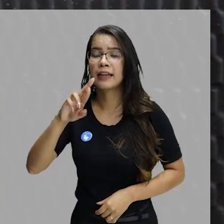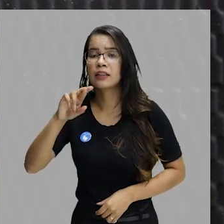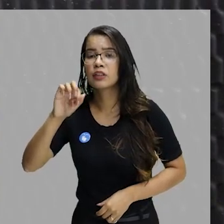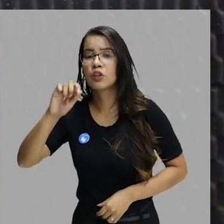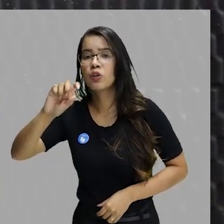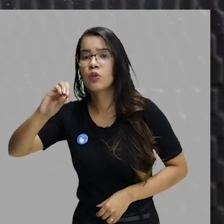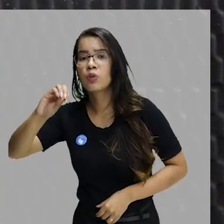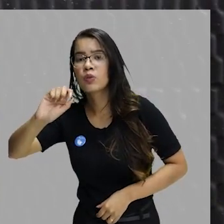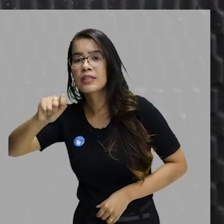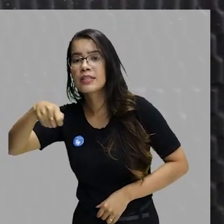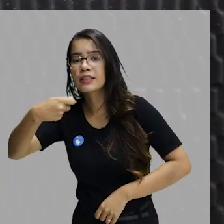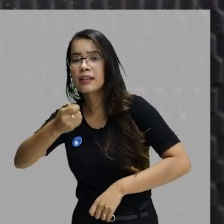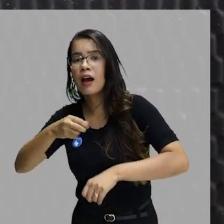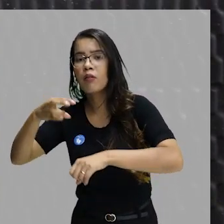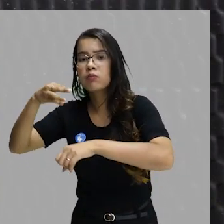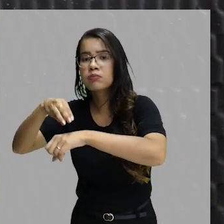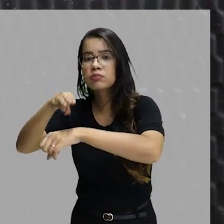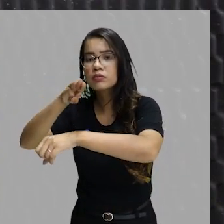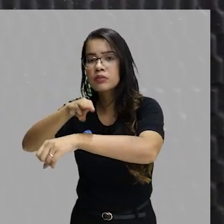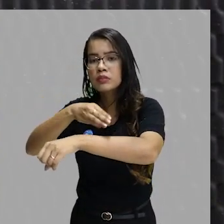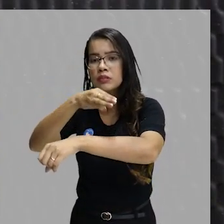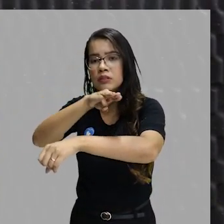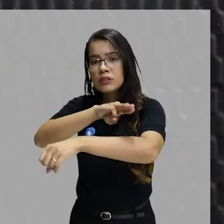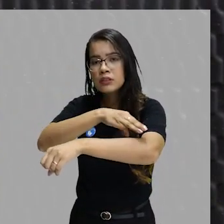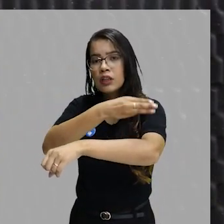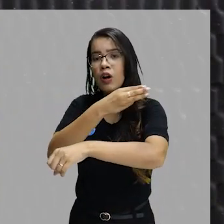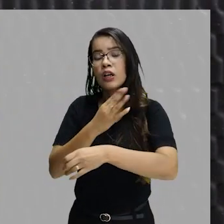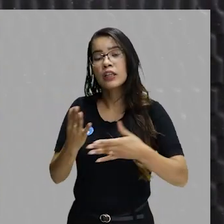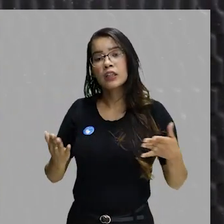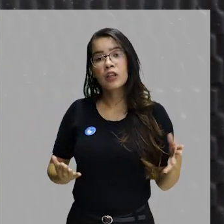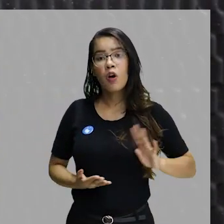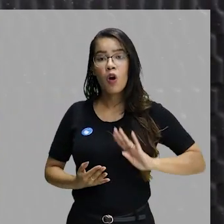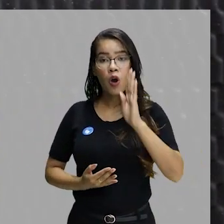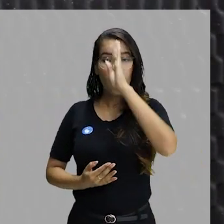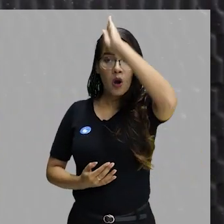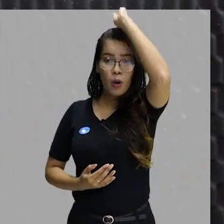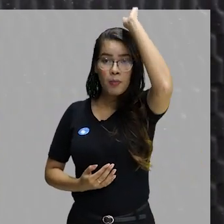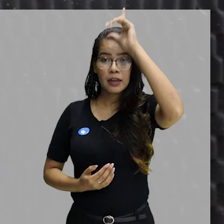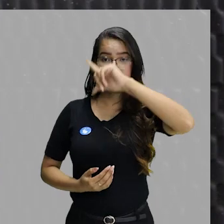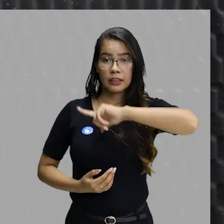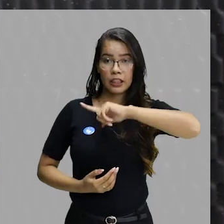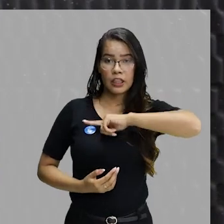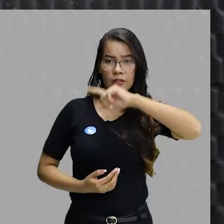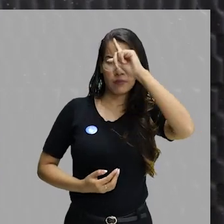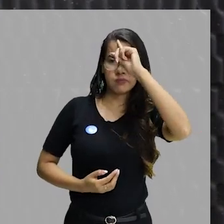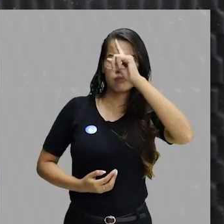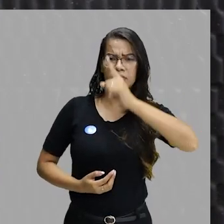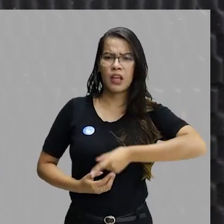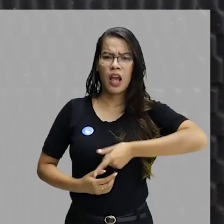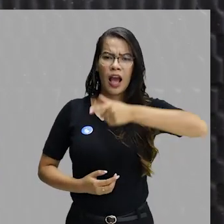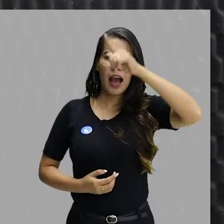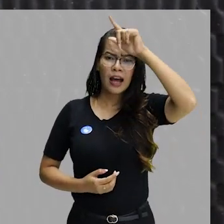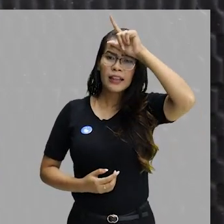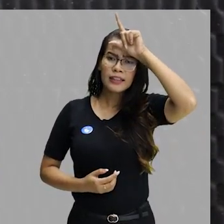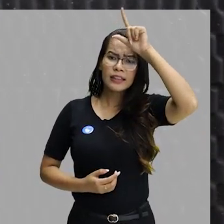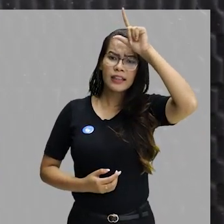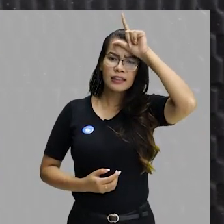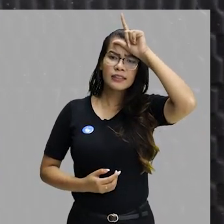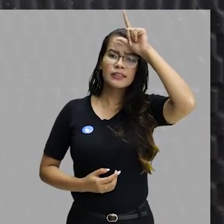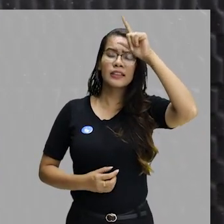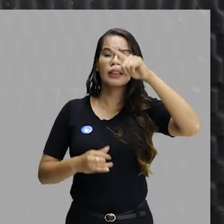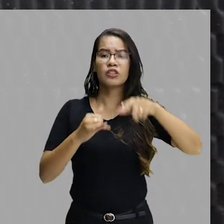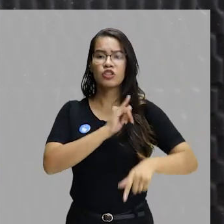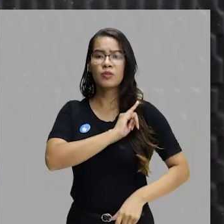essa política extrapeninsular. Ou seja, Roma passa a ter um desígnio, um perfil